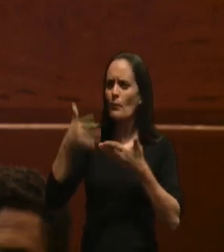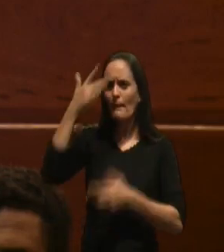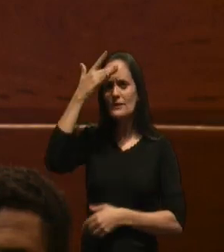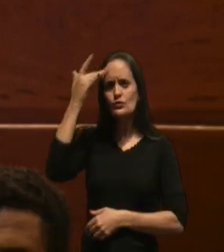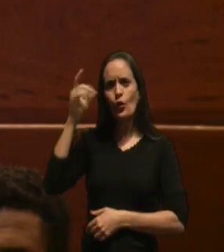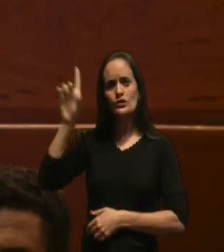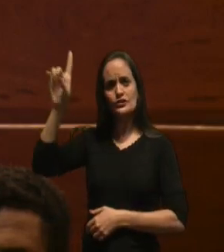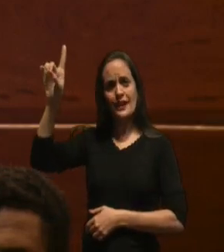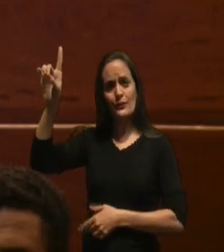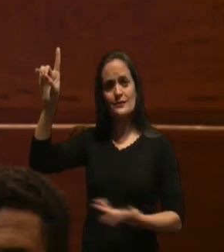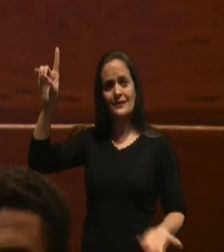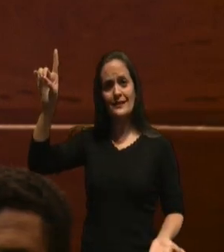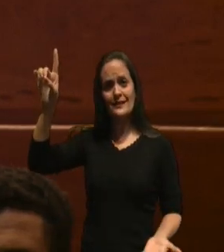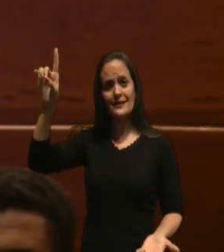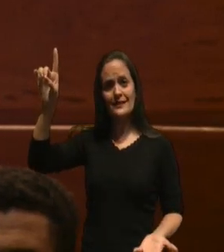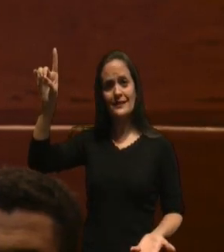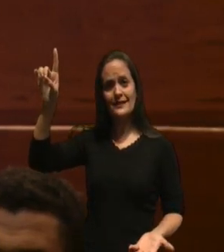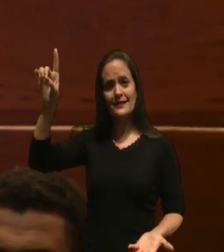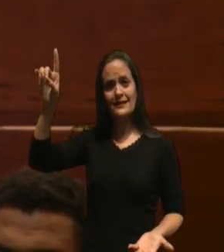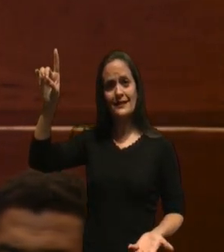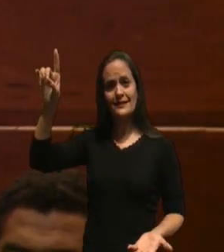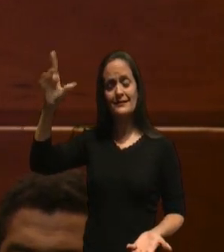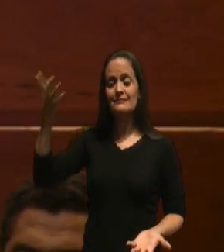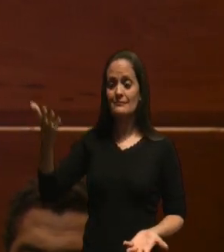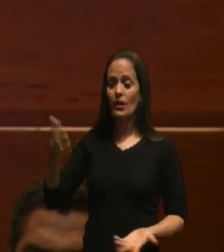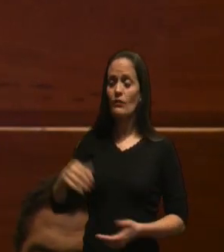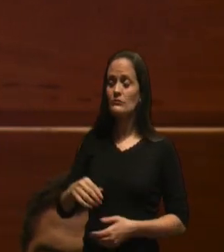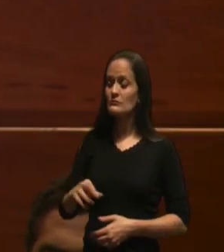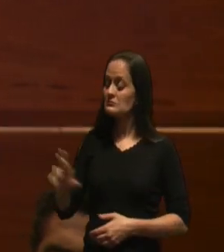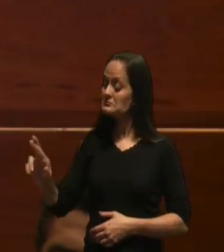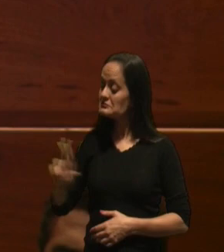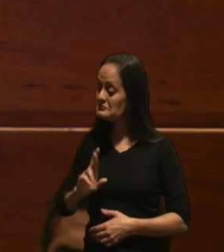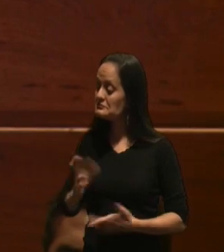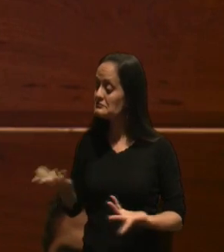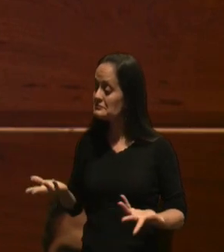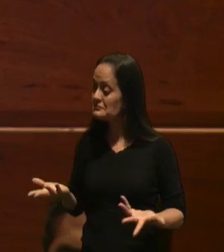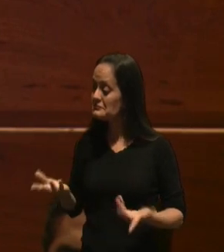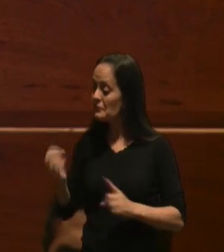Deus. Acabe, então, ouviu aquele clamor, mas quando